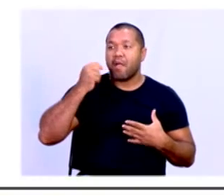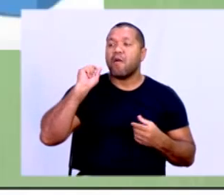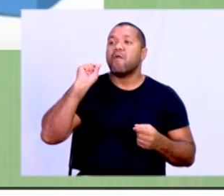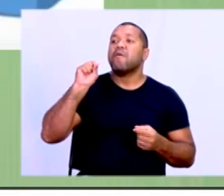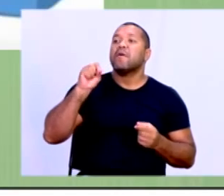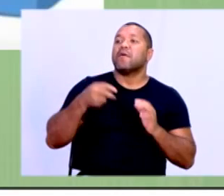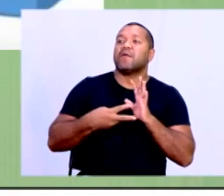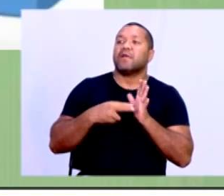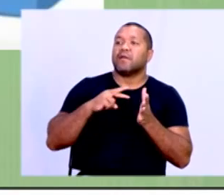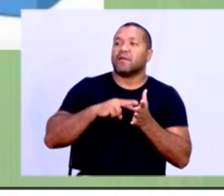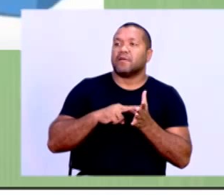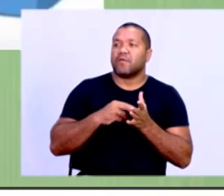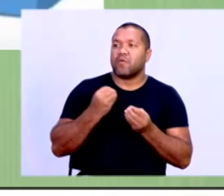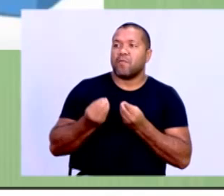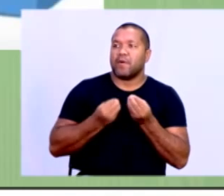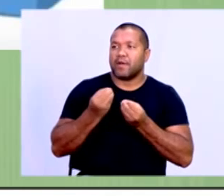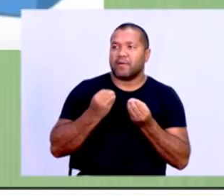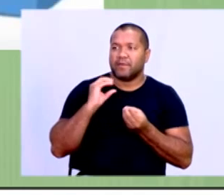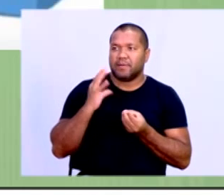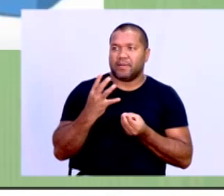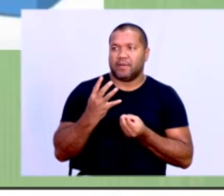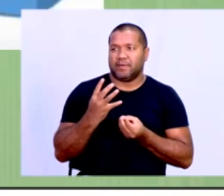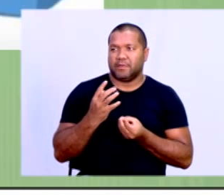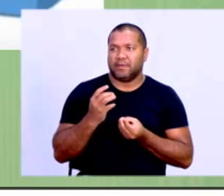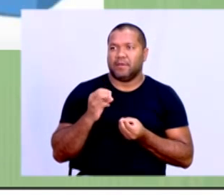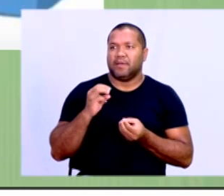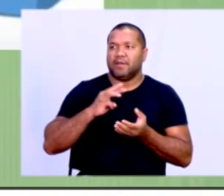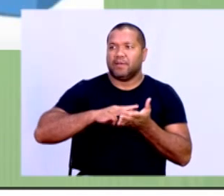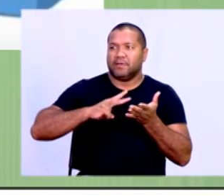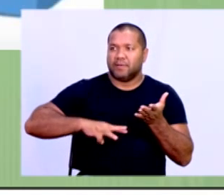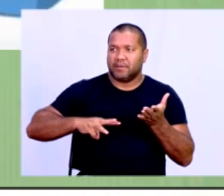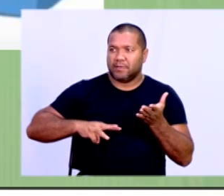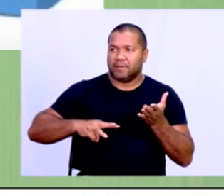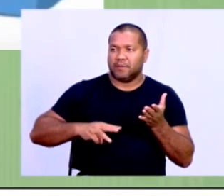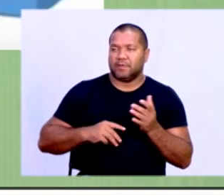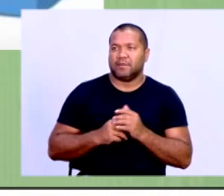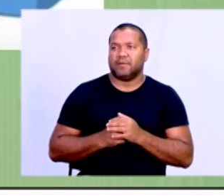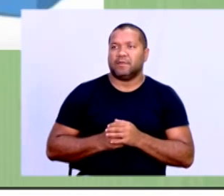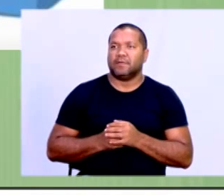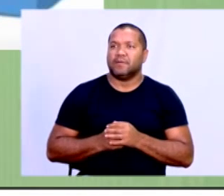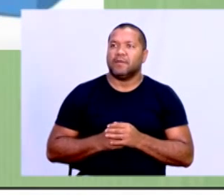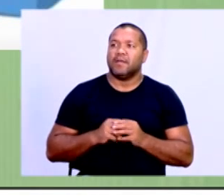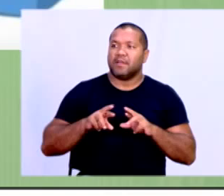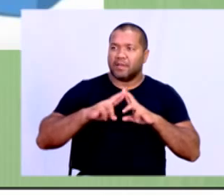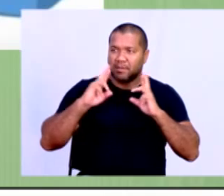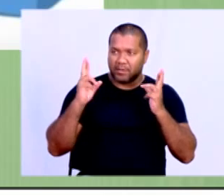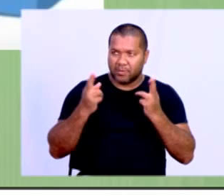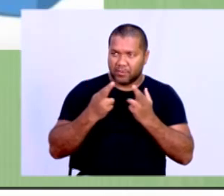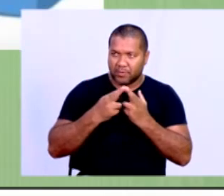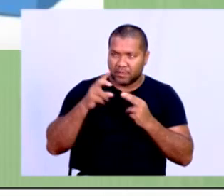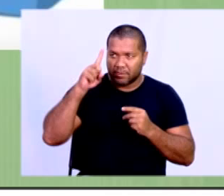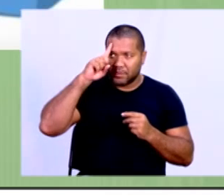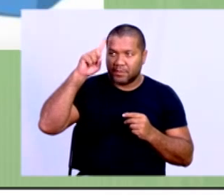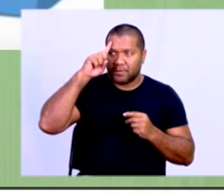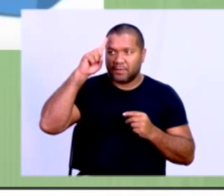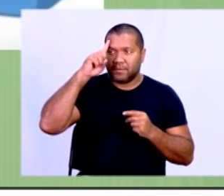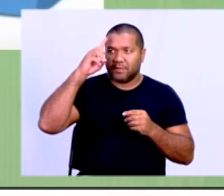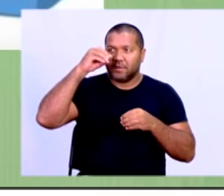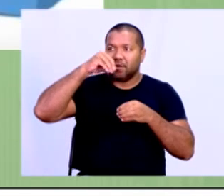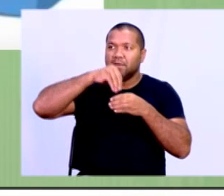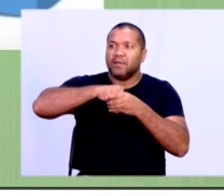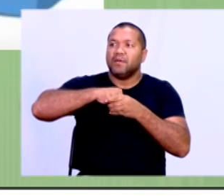exatamente como funciona esse ciclo das reuniões diárias dentro do Scrum.